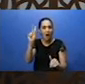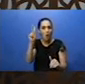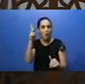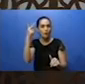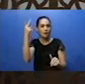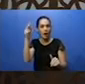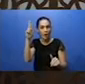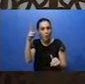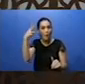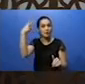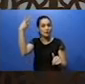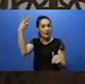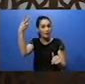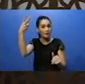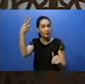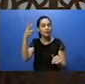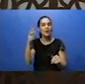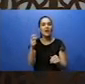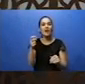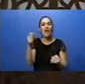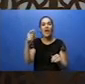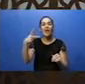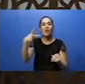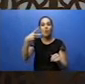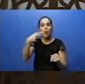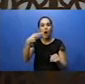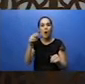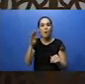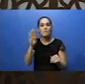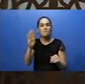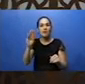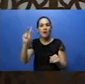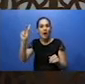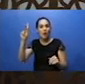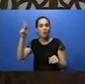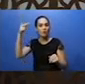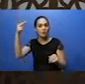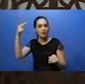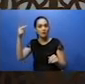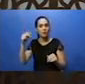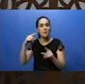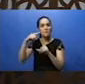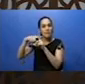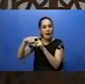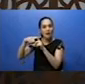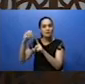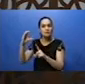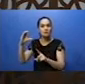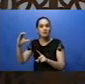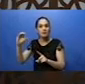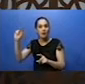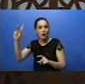igual a B ao quadrado mais C ao quadrado.